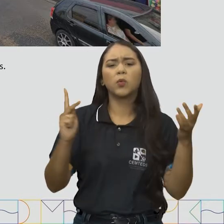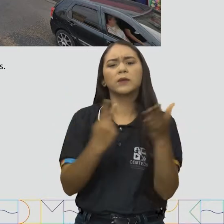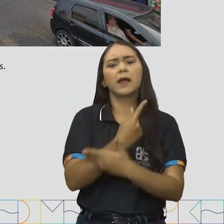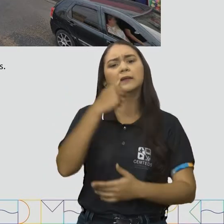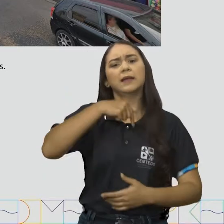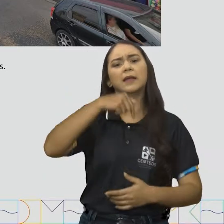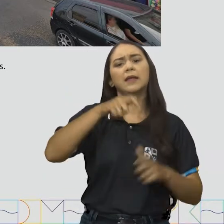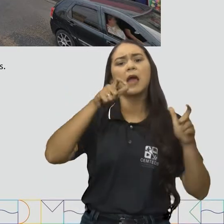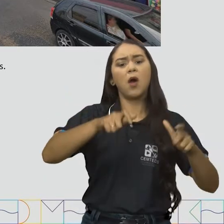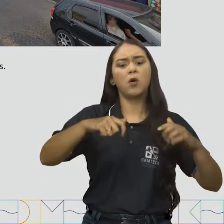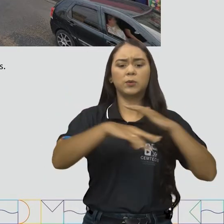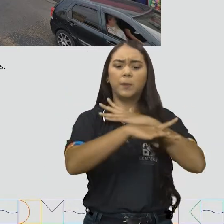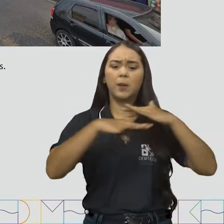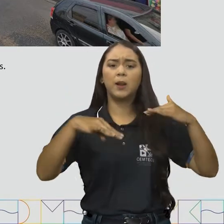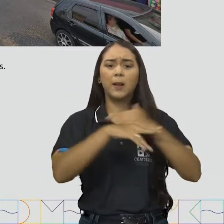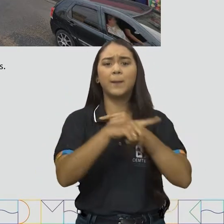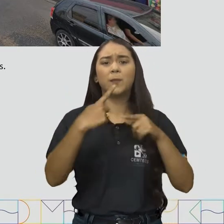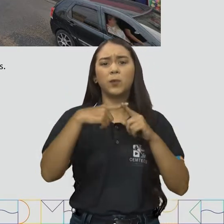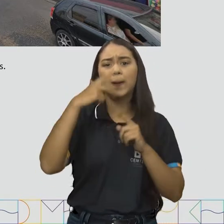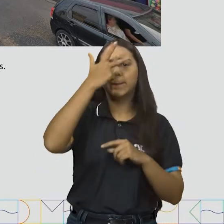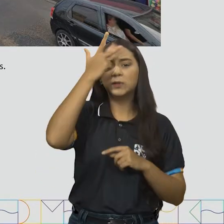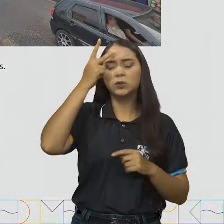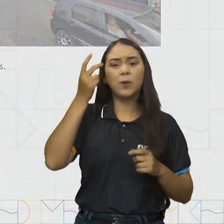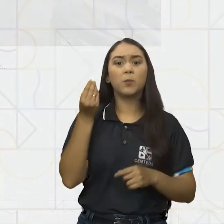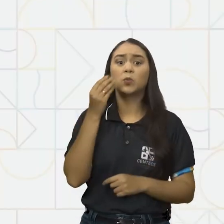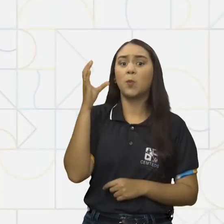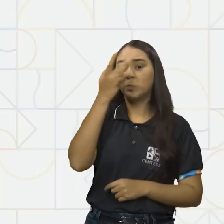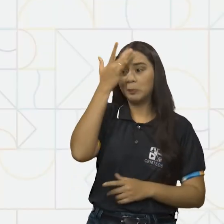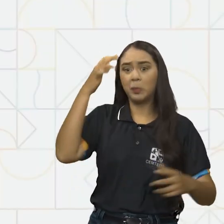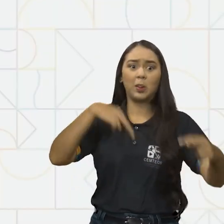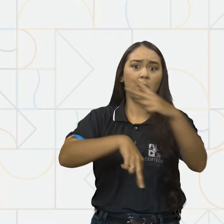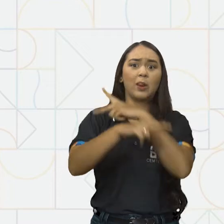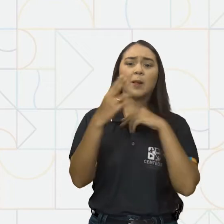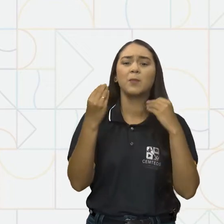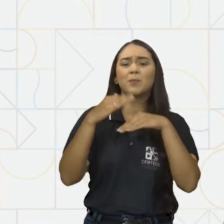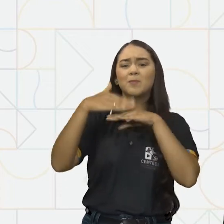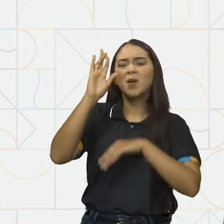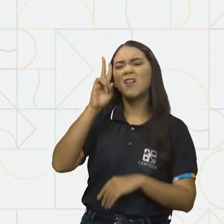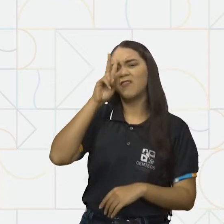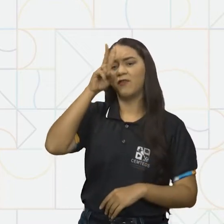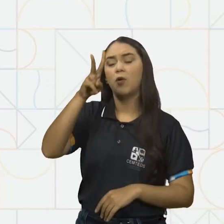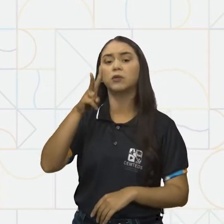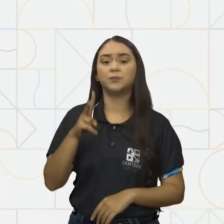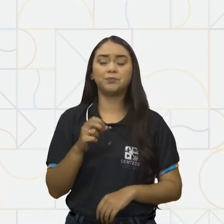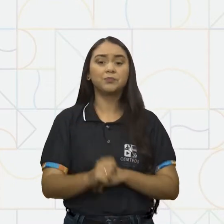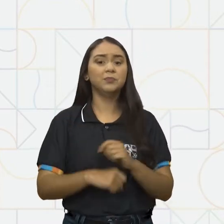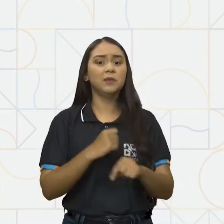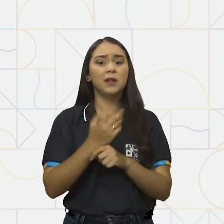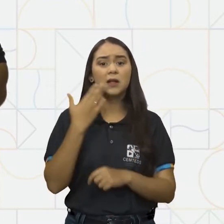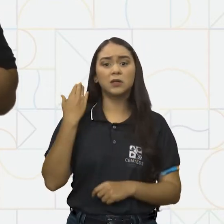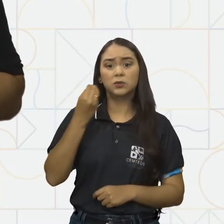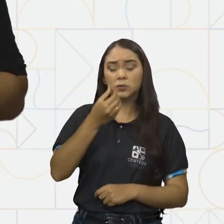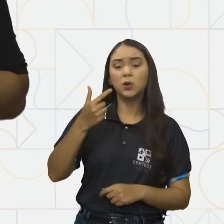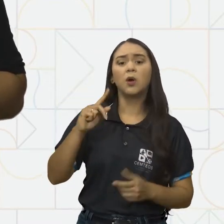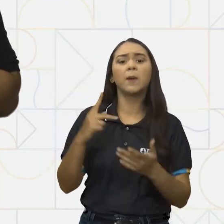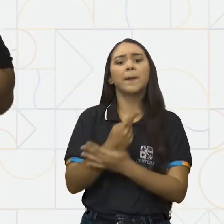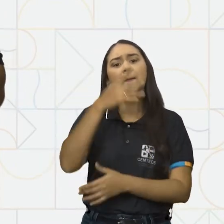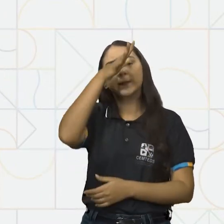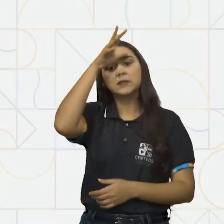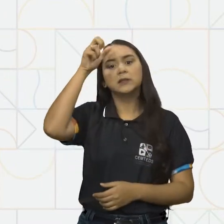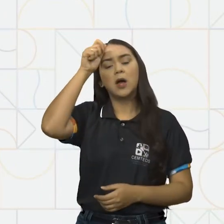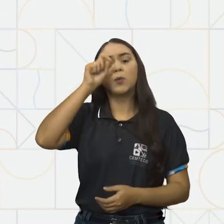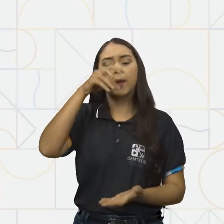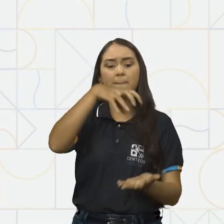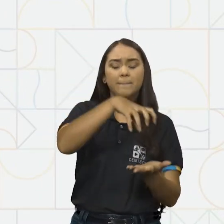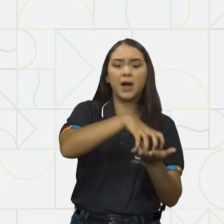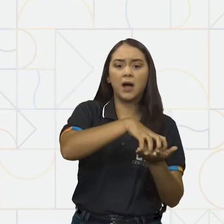meio urbano, no qual a intervenção humana é mais intensa. Em 2009, Manaus foi escolhida como uma das cidades sedes da Copa